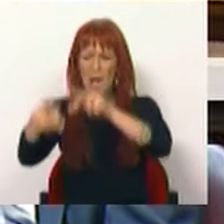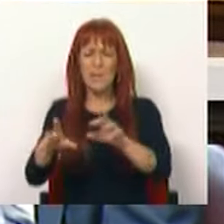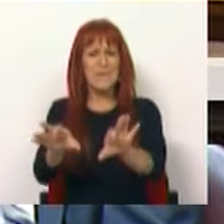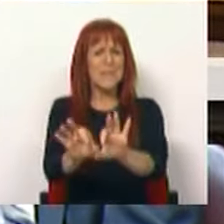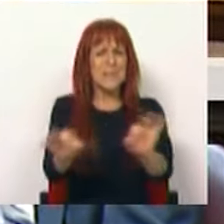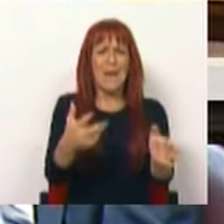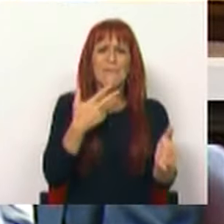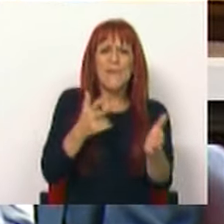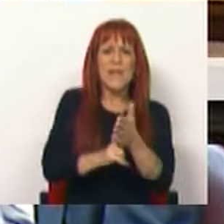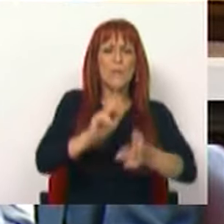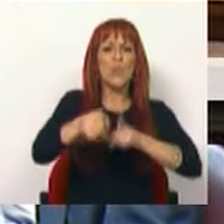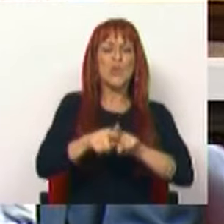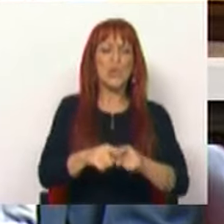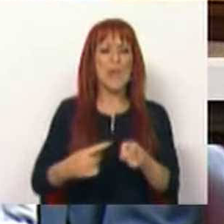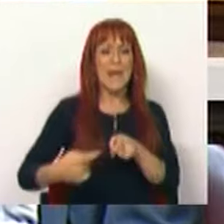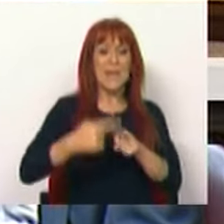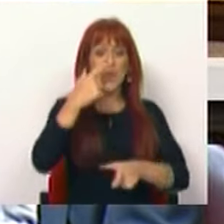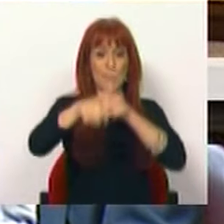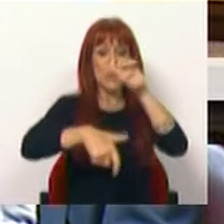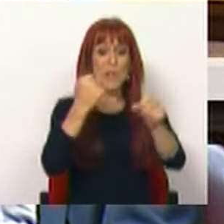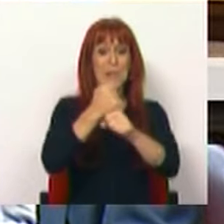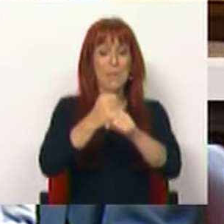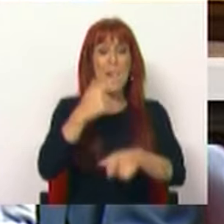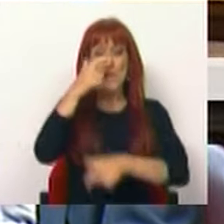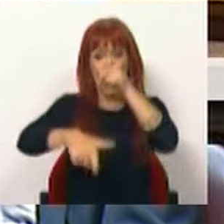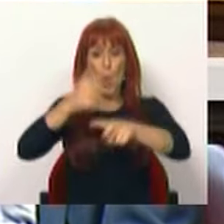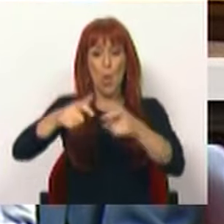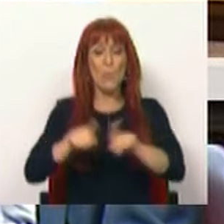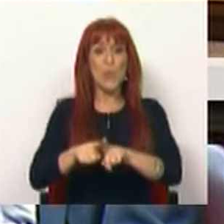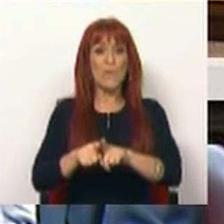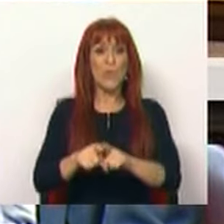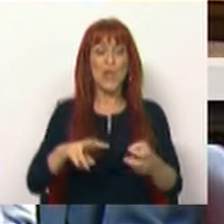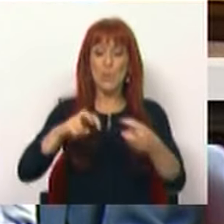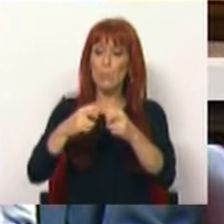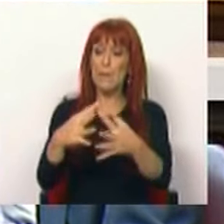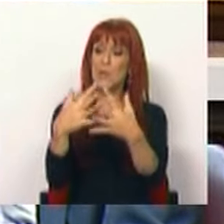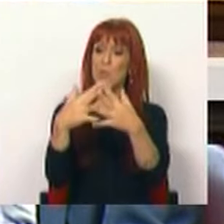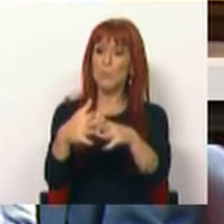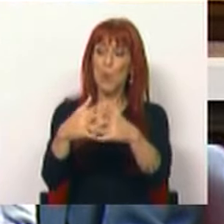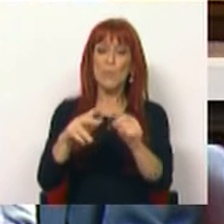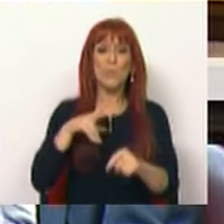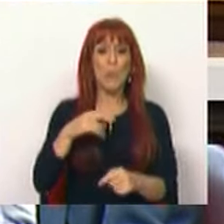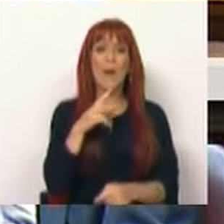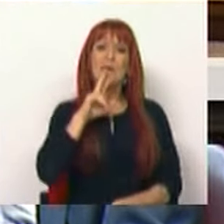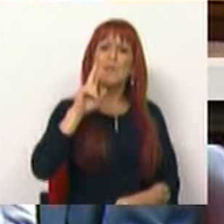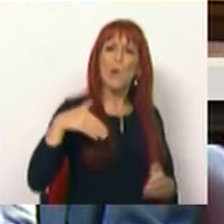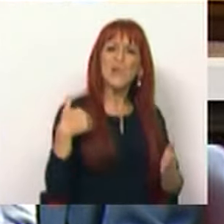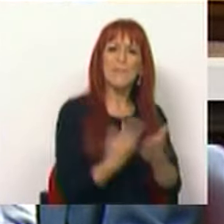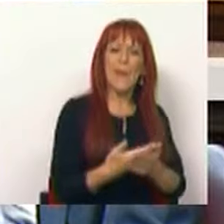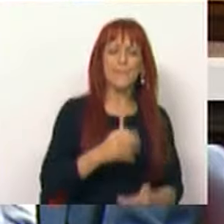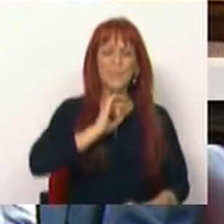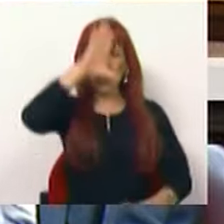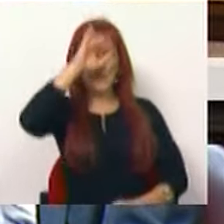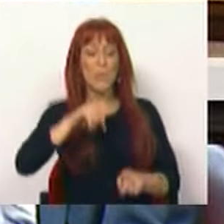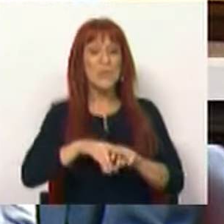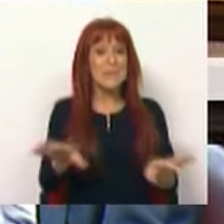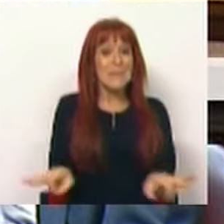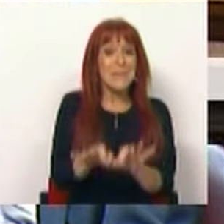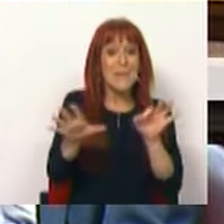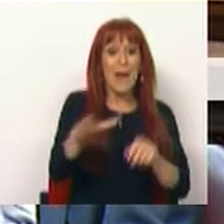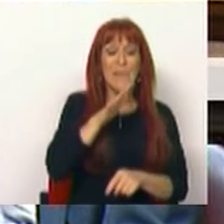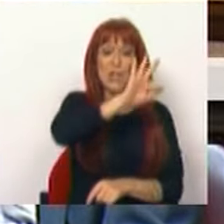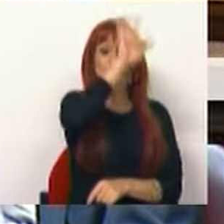corresponda verdadeiramente aos interesses dos trabalhadores e do povo e dê resposta aos problemas estruturais do país. Senhor Ministro, este é, como já